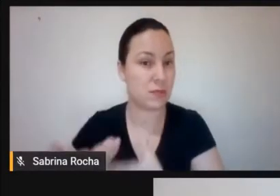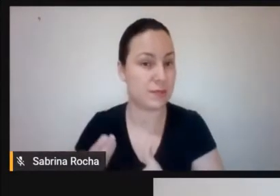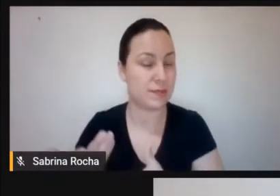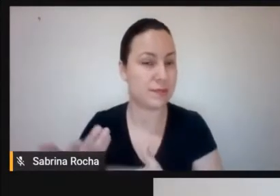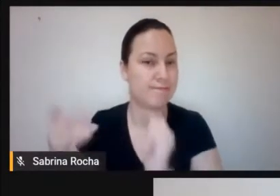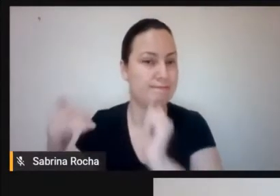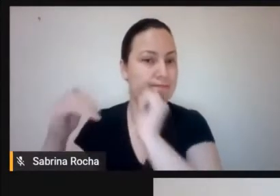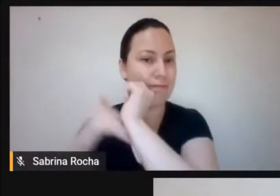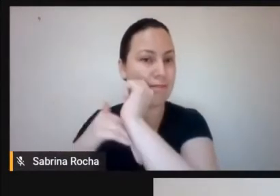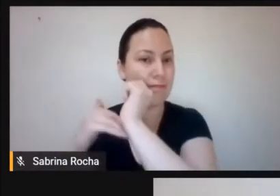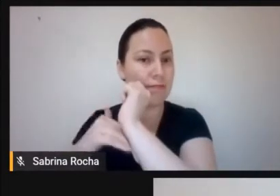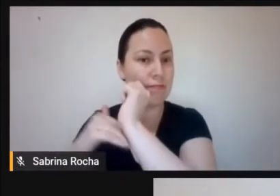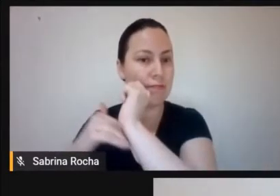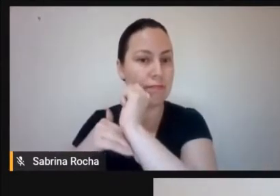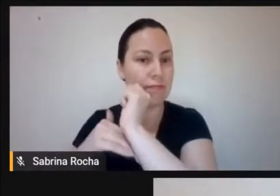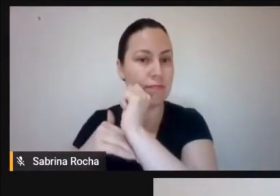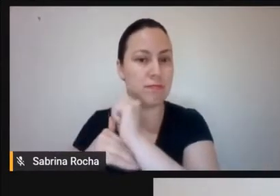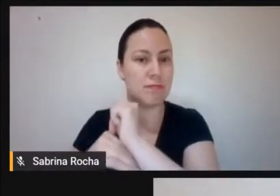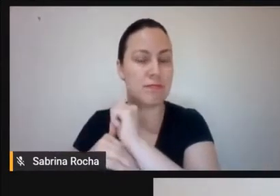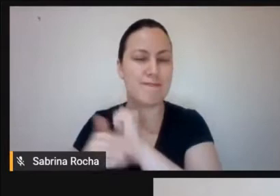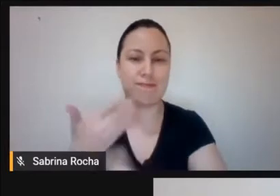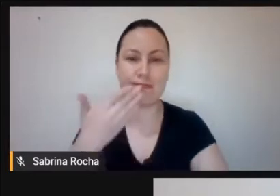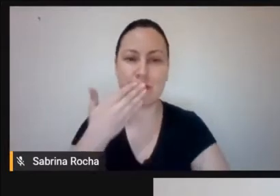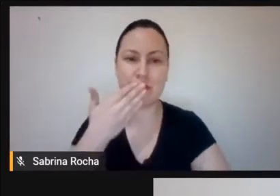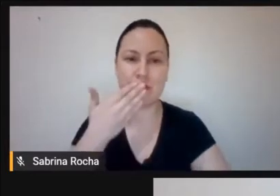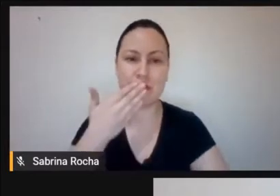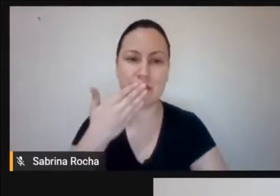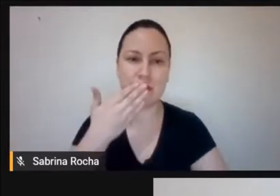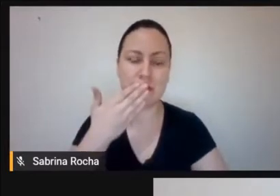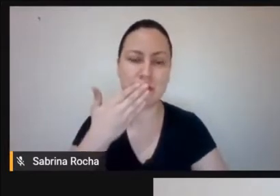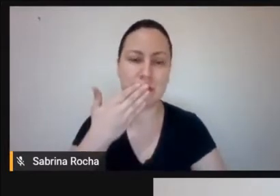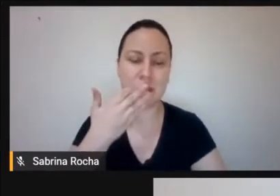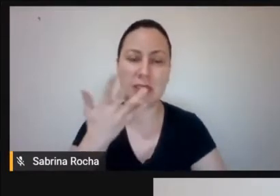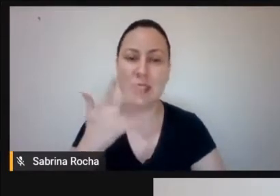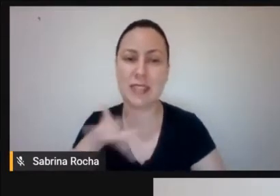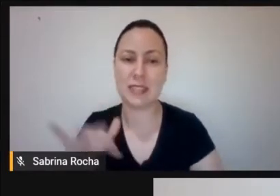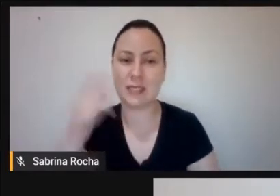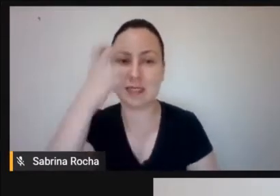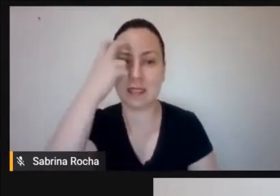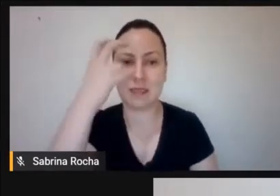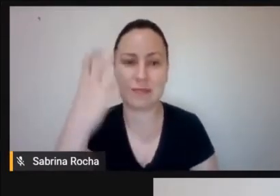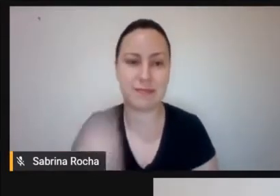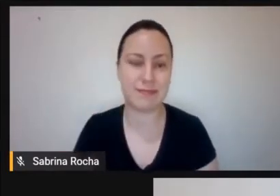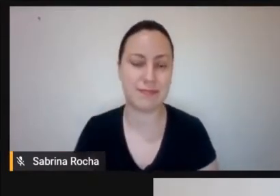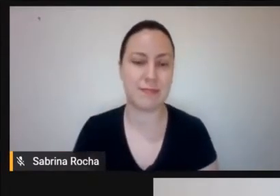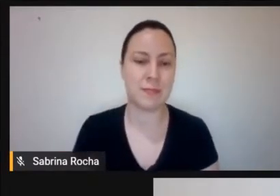ocultamente silenciam a sabedoria das crianças.